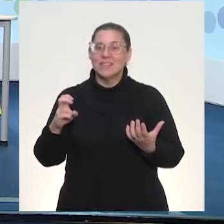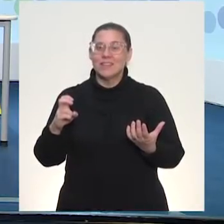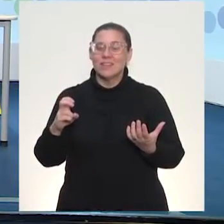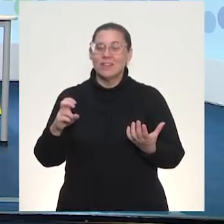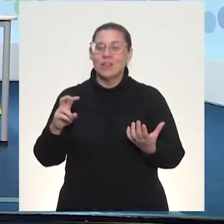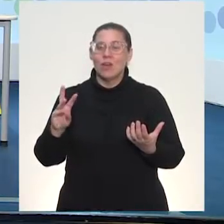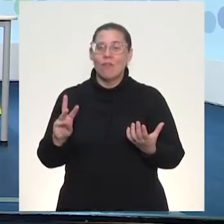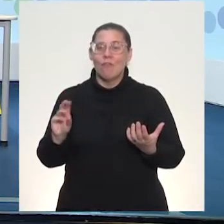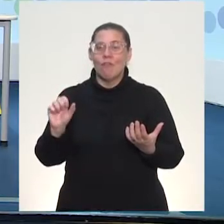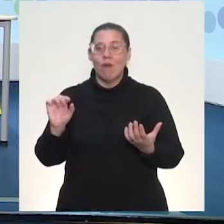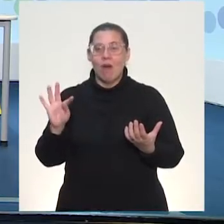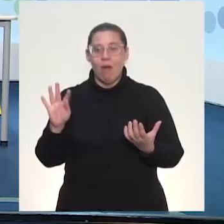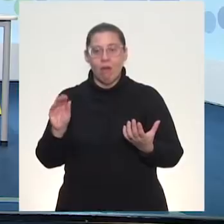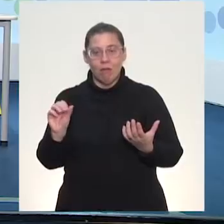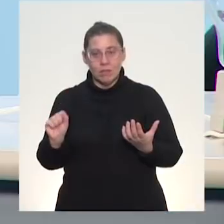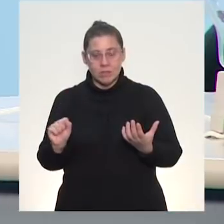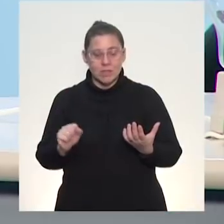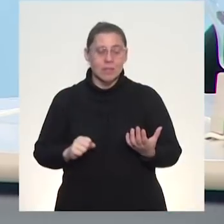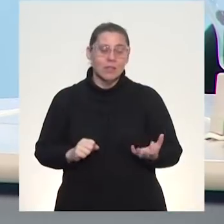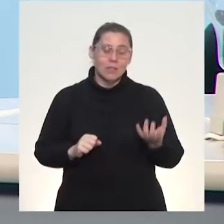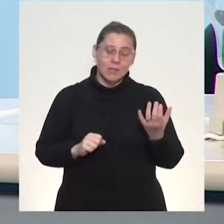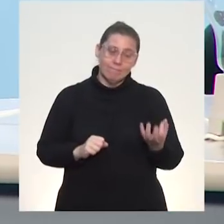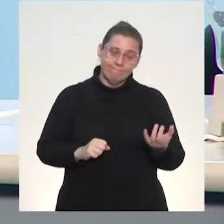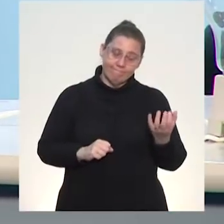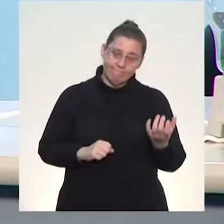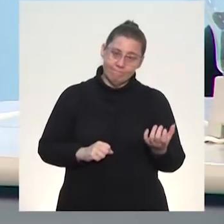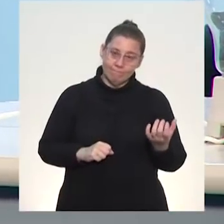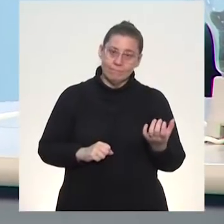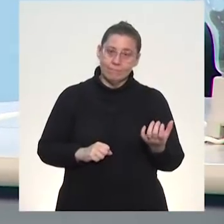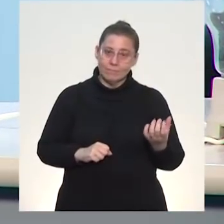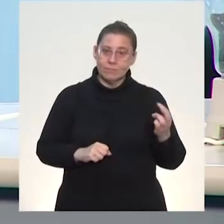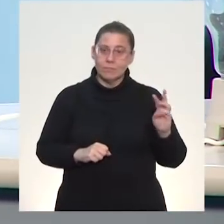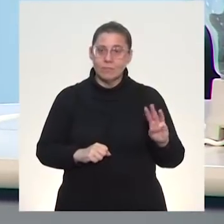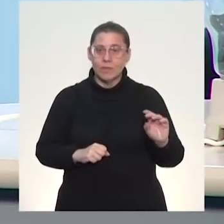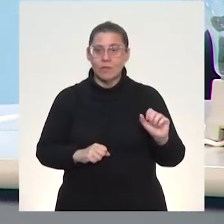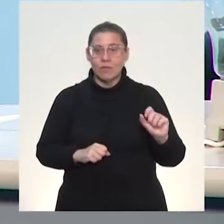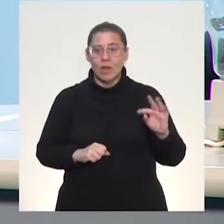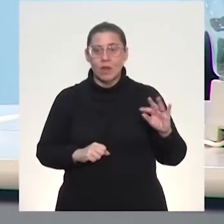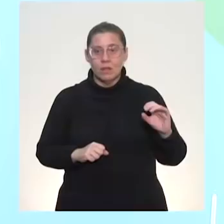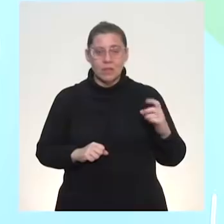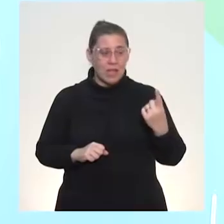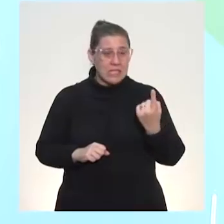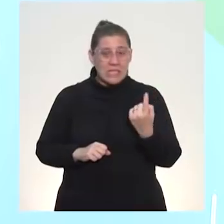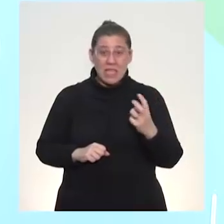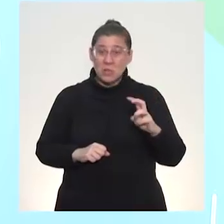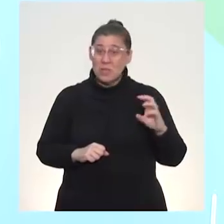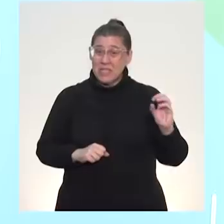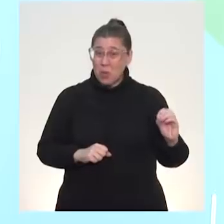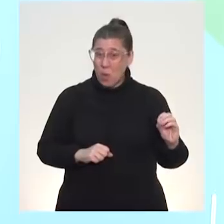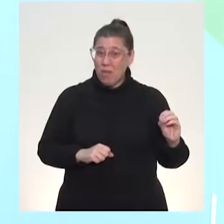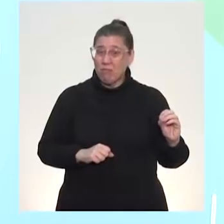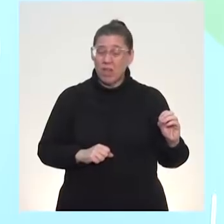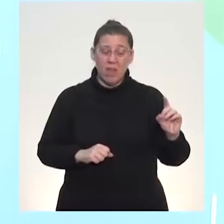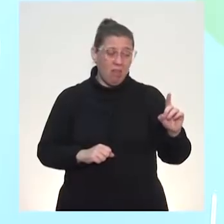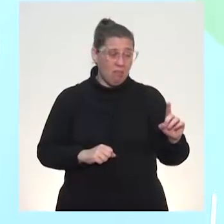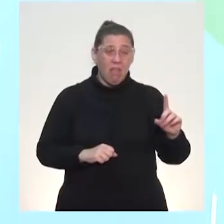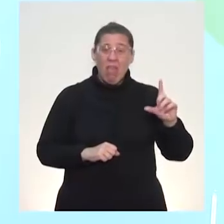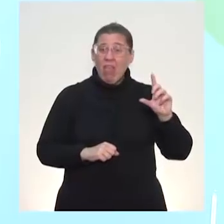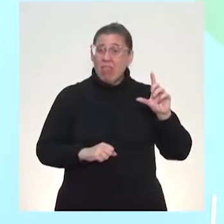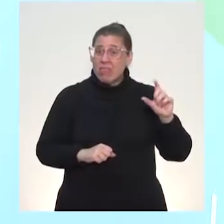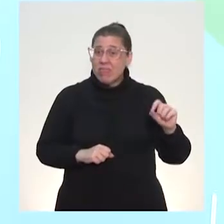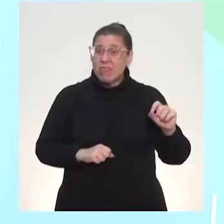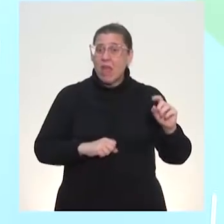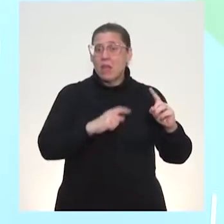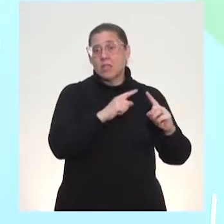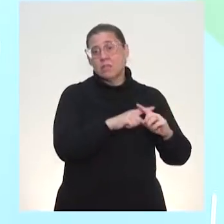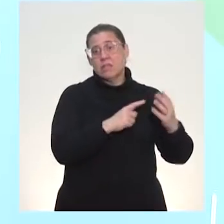menos recurso que a lâmpada aqui incandescente, que tem potência de 150 watts, né? 10 vezes mais para